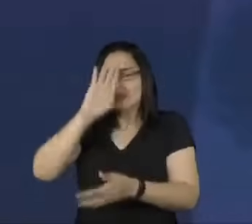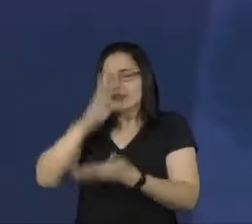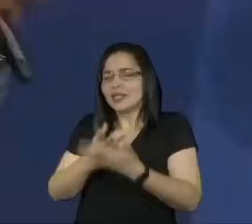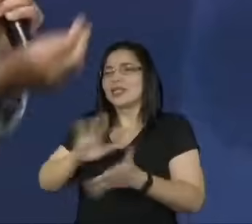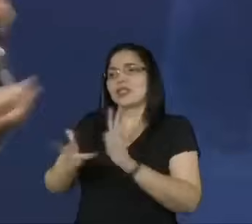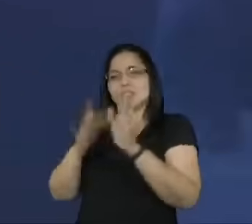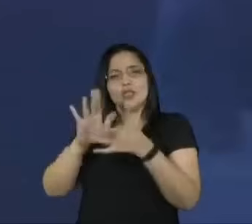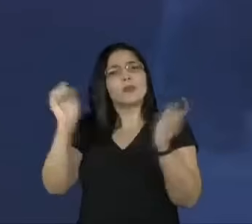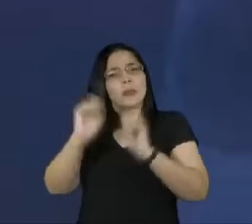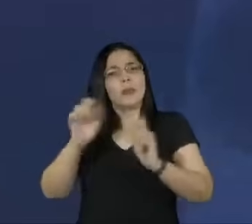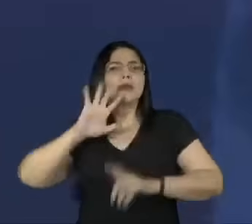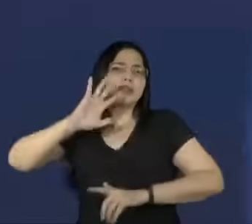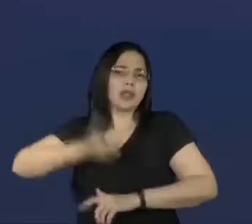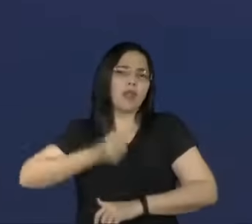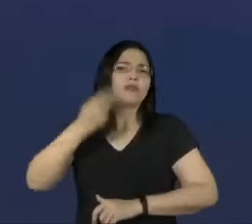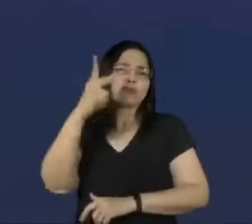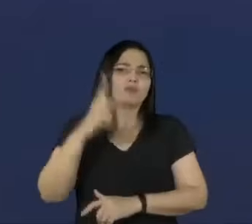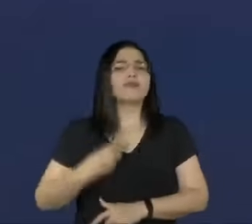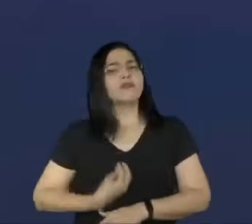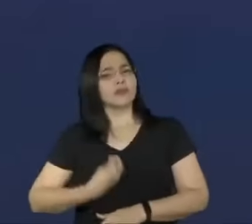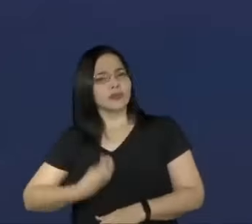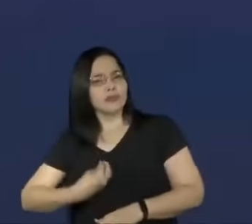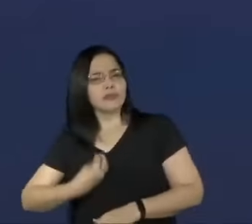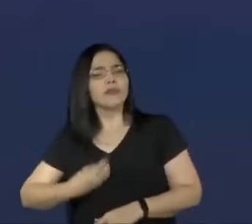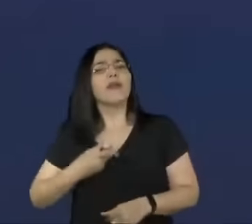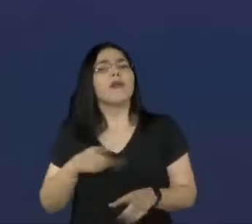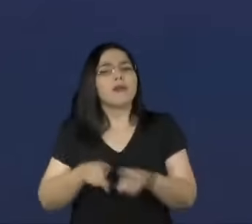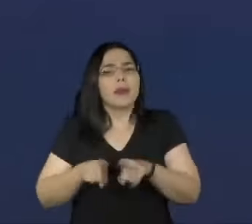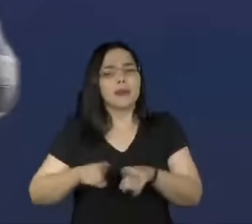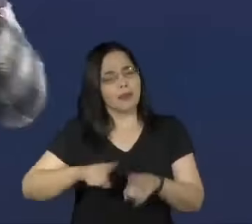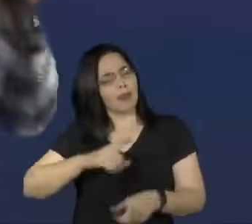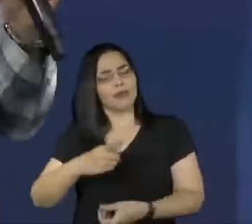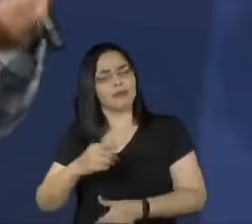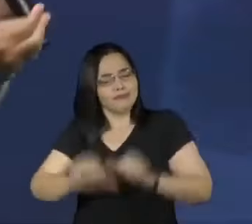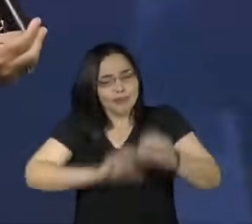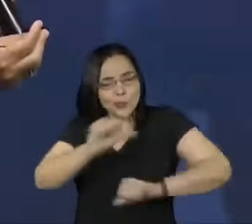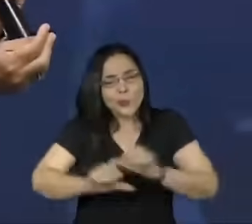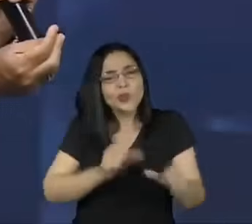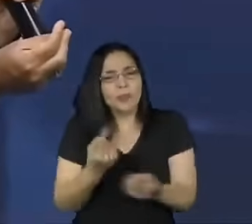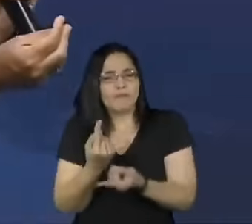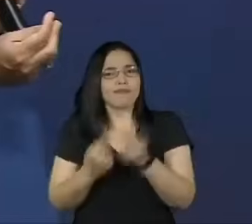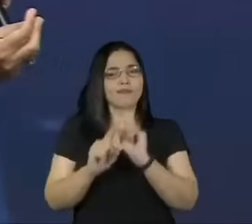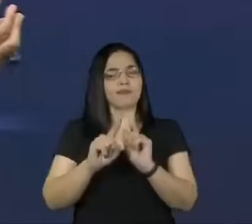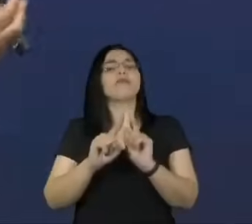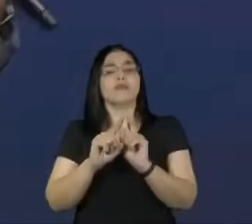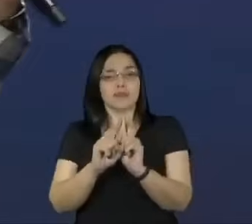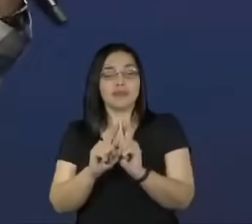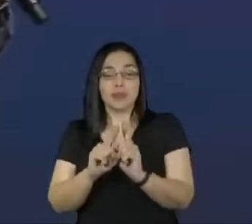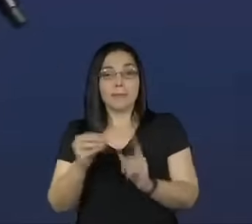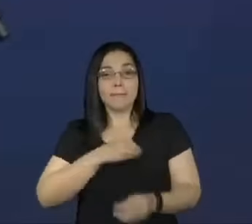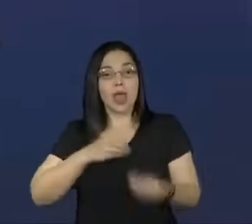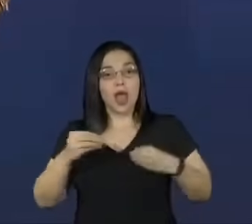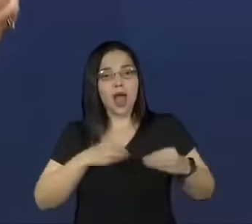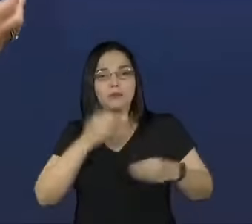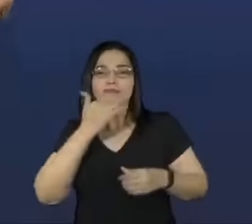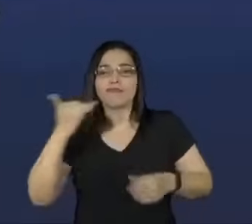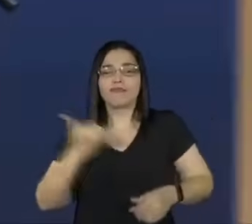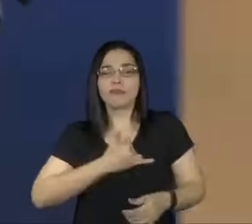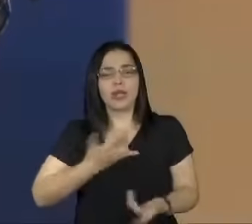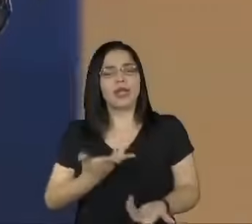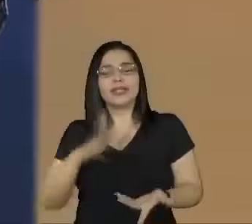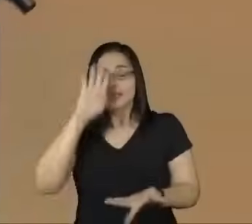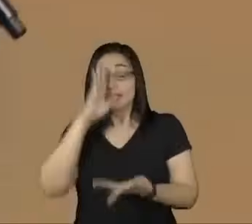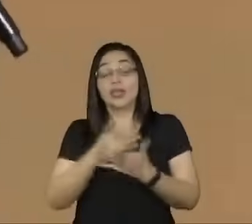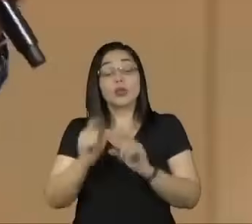perdoar teus pecados transformar tua vida para melhor eu quero orar por você se você crê que ele pode te